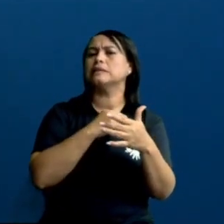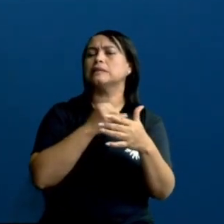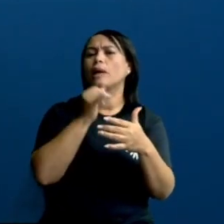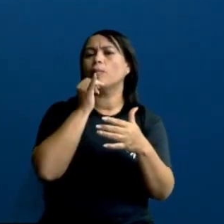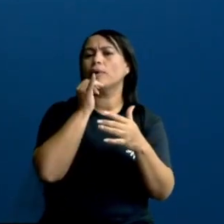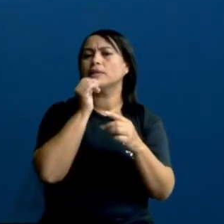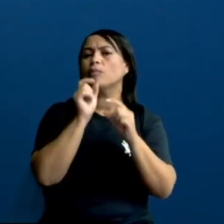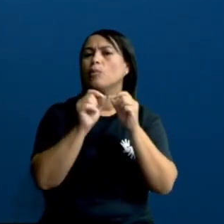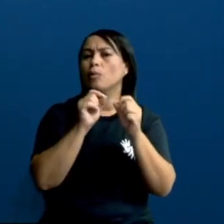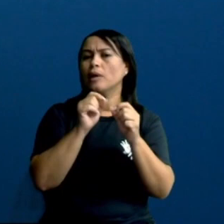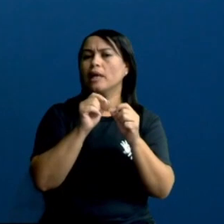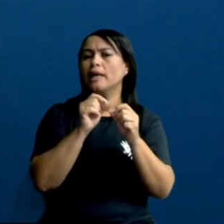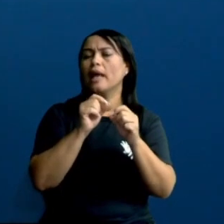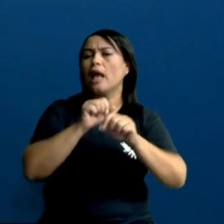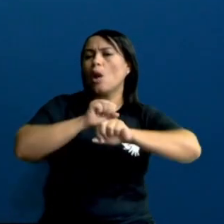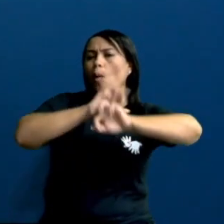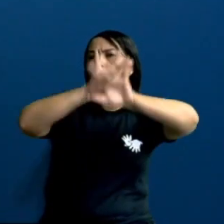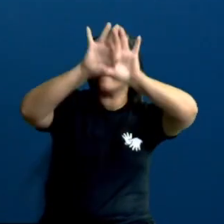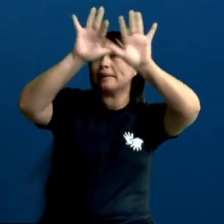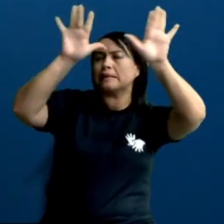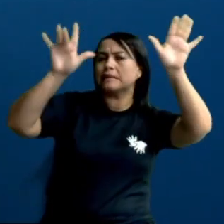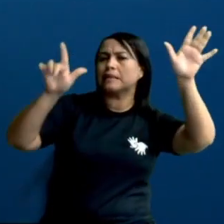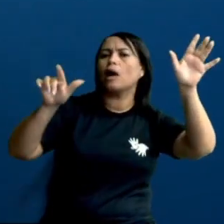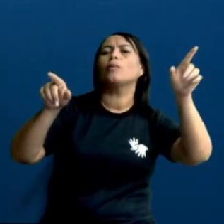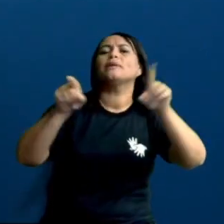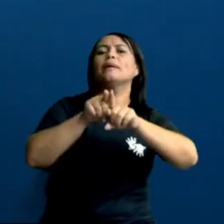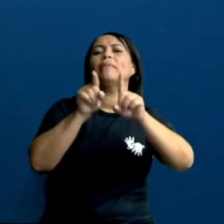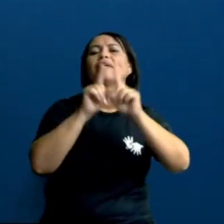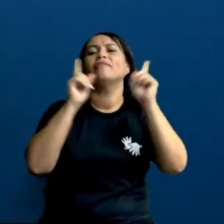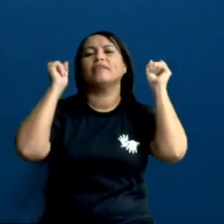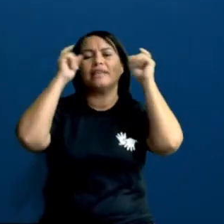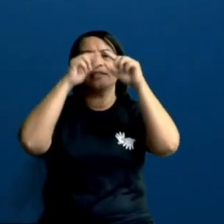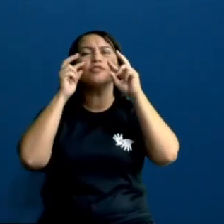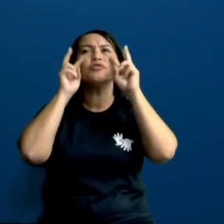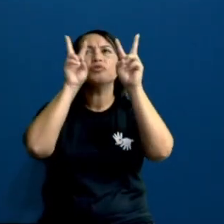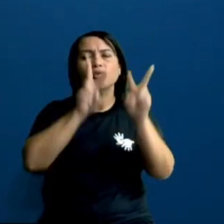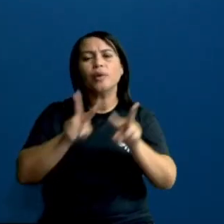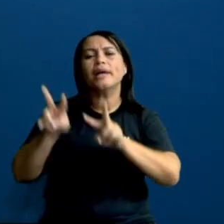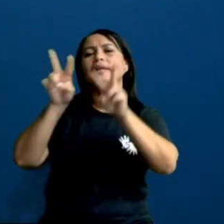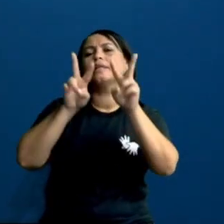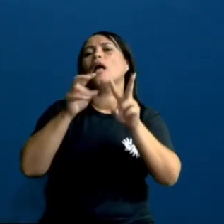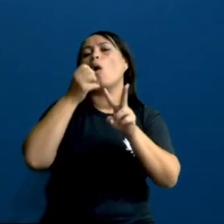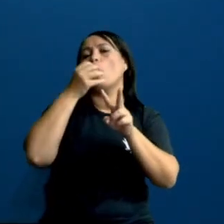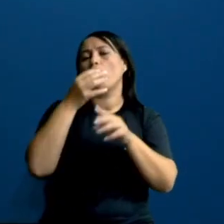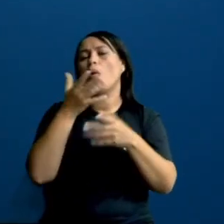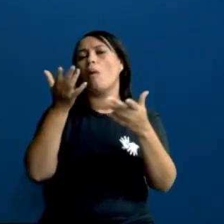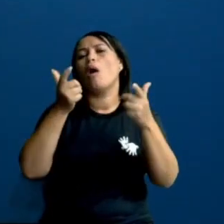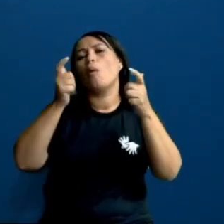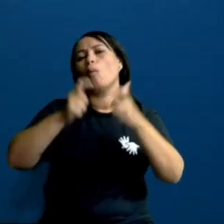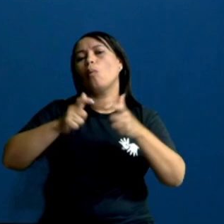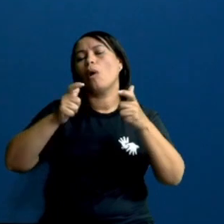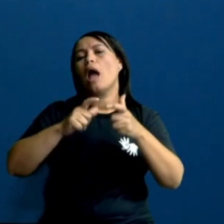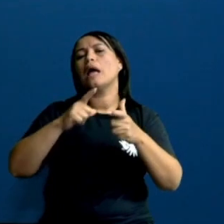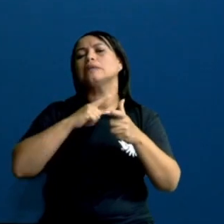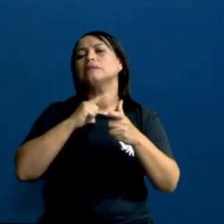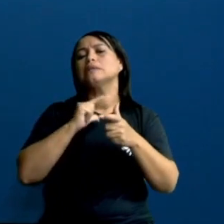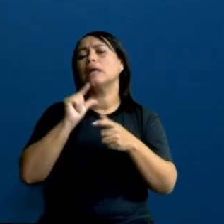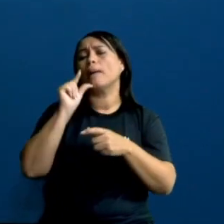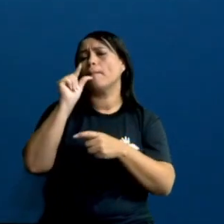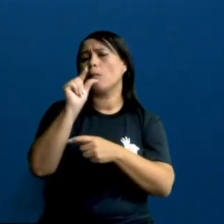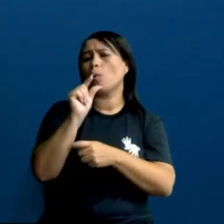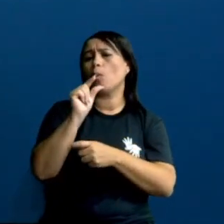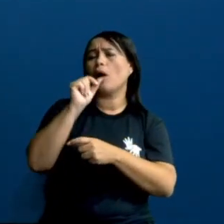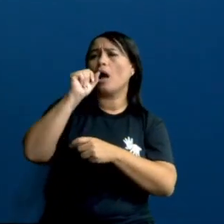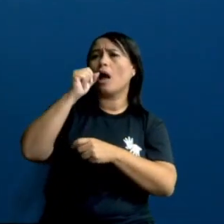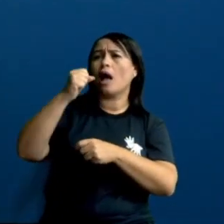muita iluminação, também fica difícil visualizar. Então é bom ir para um lugar, certo, que seja pouco